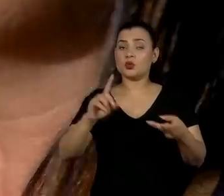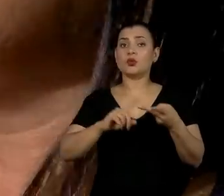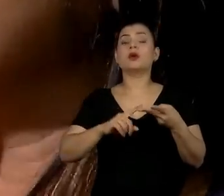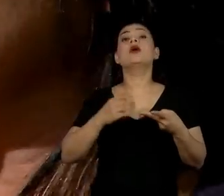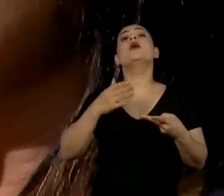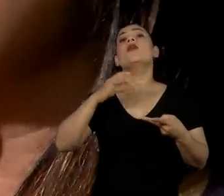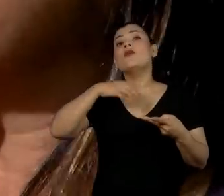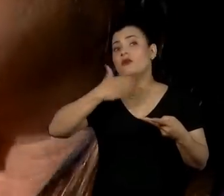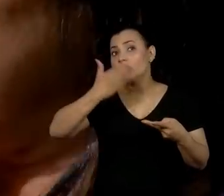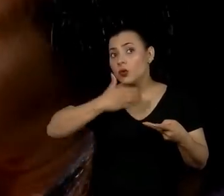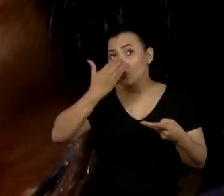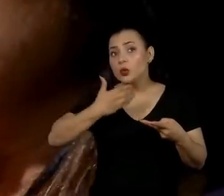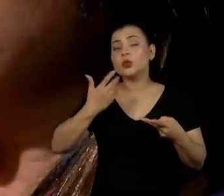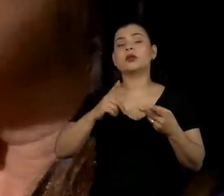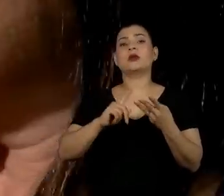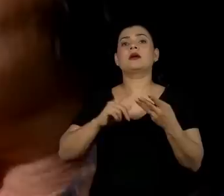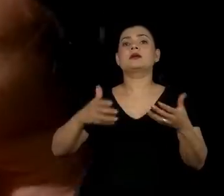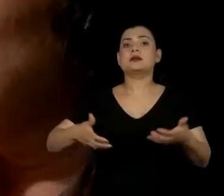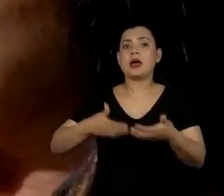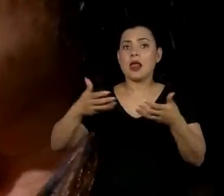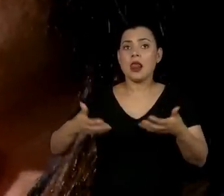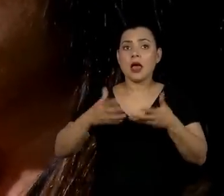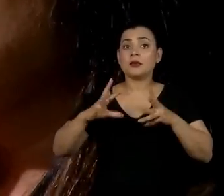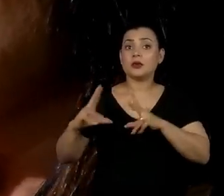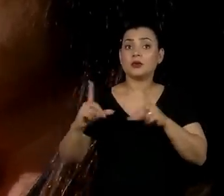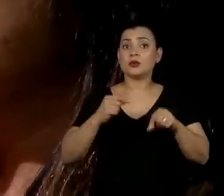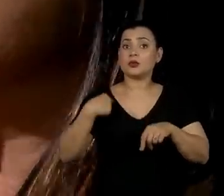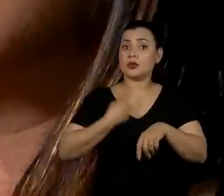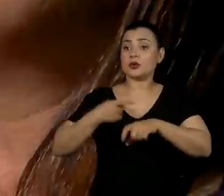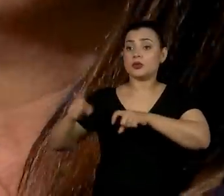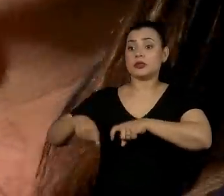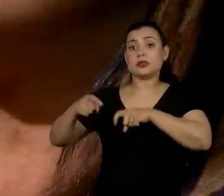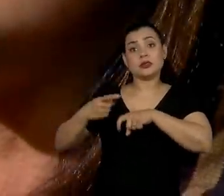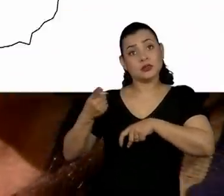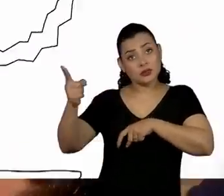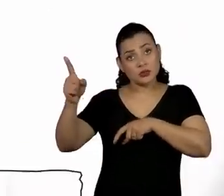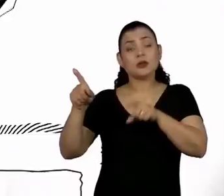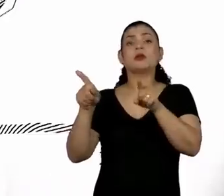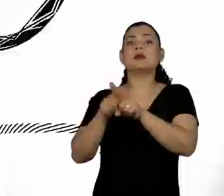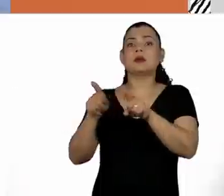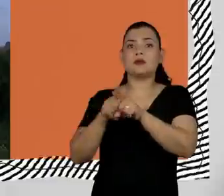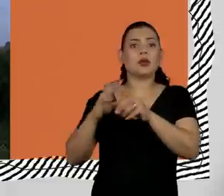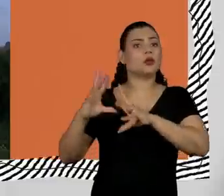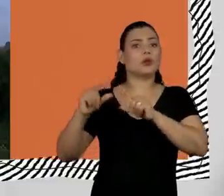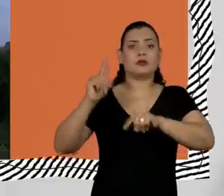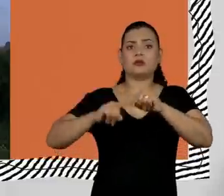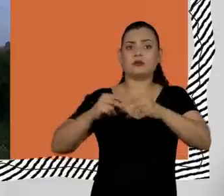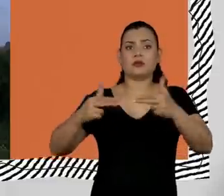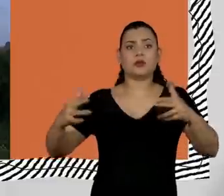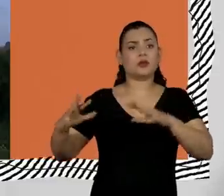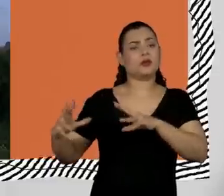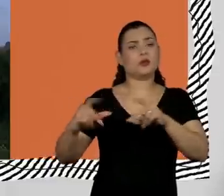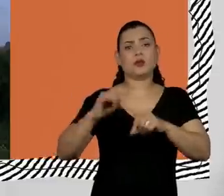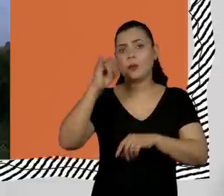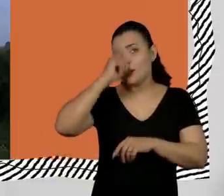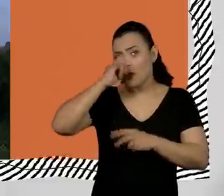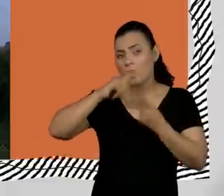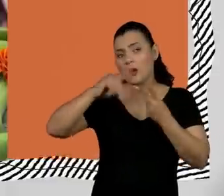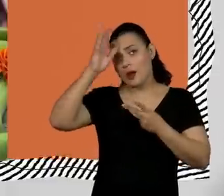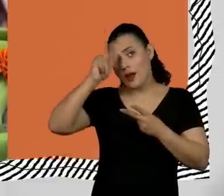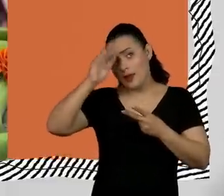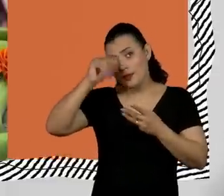super orgânica salada também que vem tudo lá do nosso sítio todos os ingredientes do porco a galinha